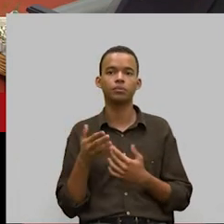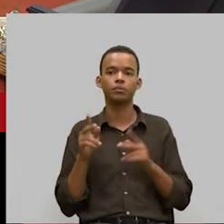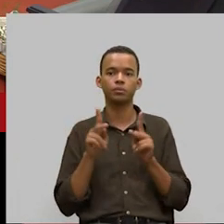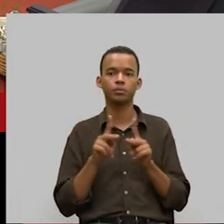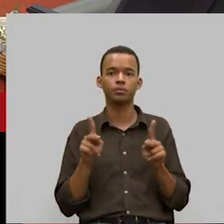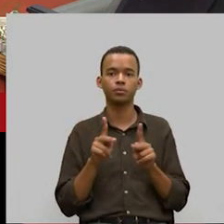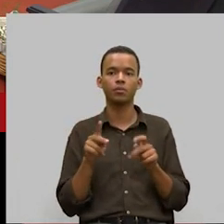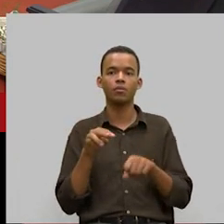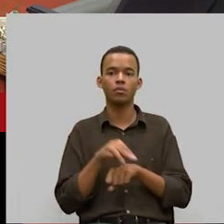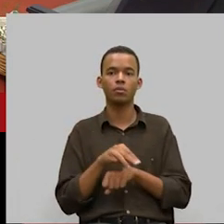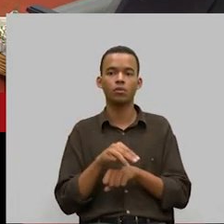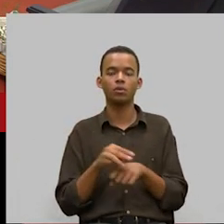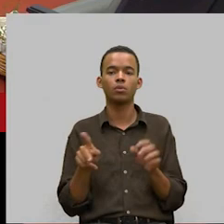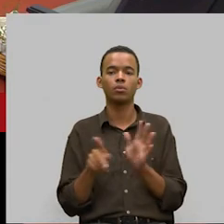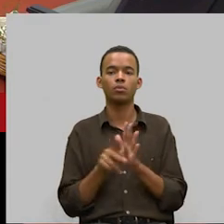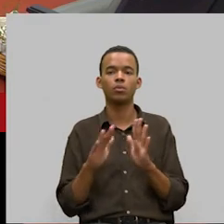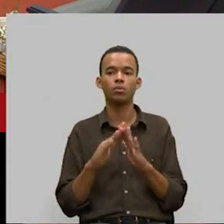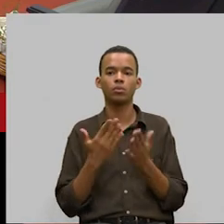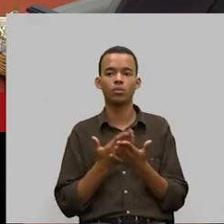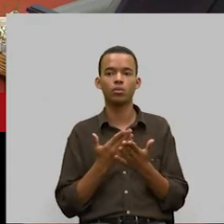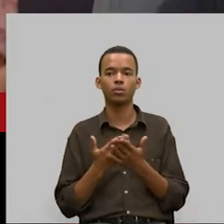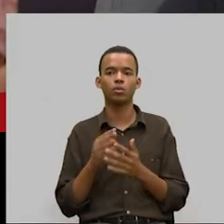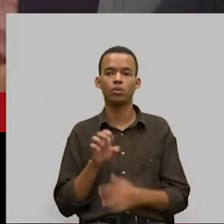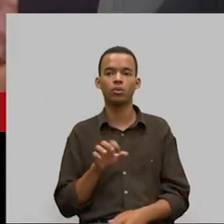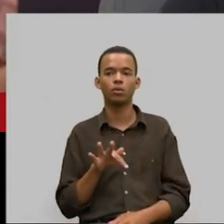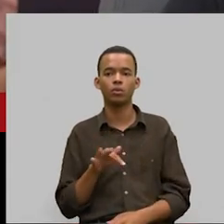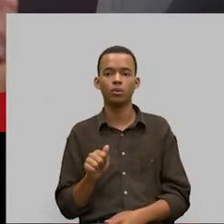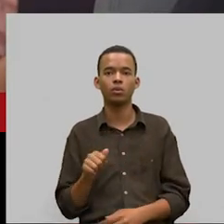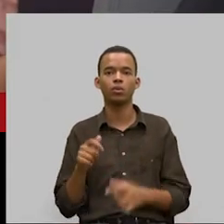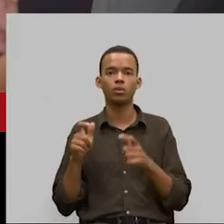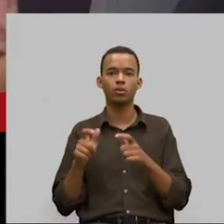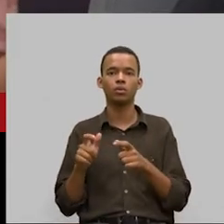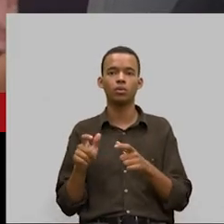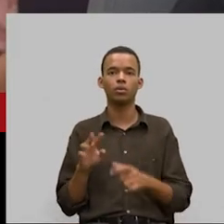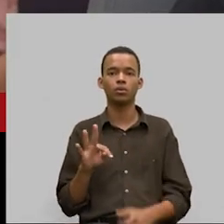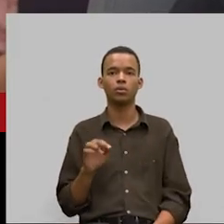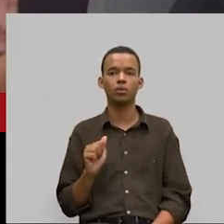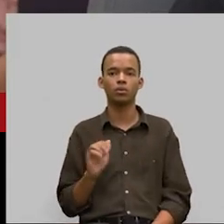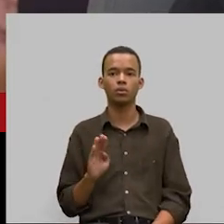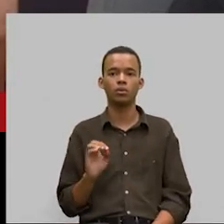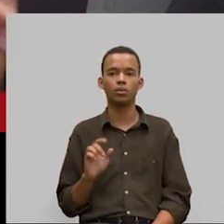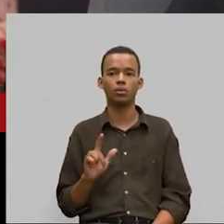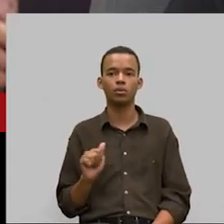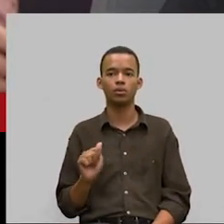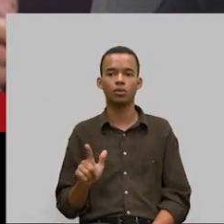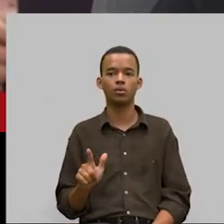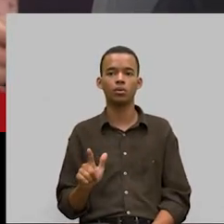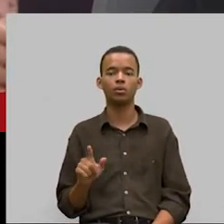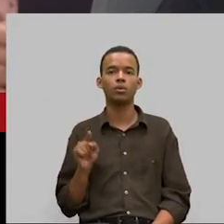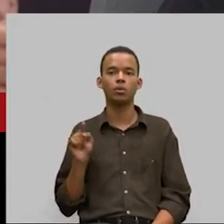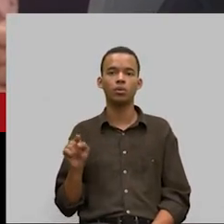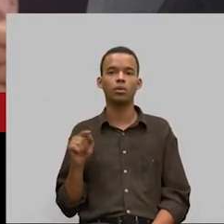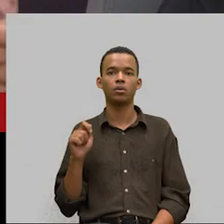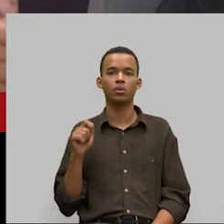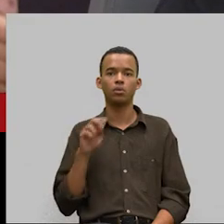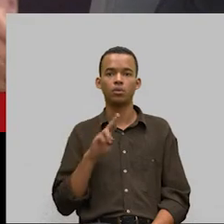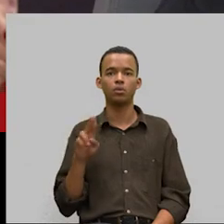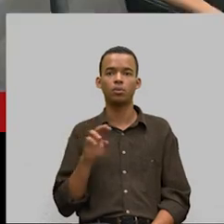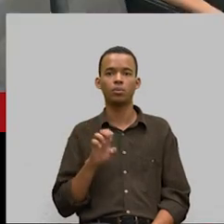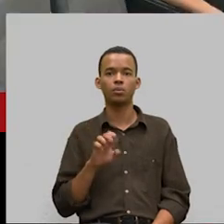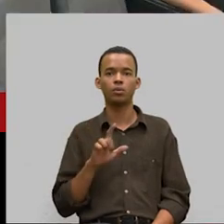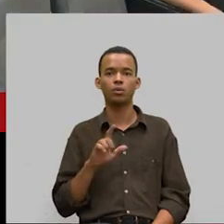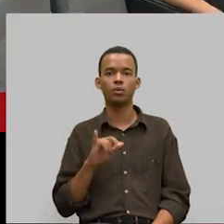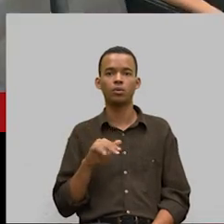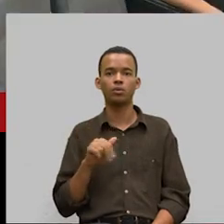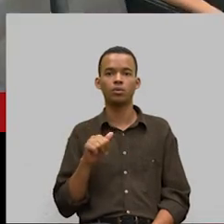monitora da escola família agrícola Tabocal ah elciane de Jesus Cadê elciane